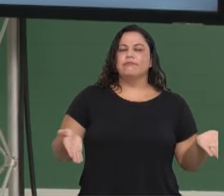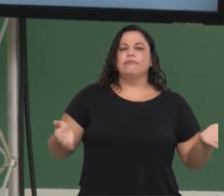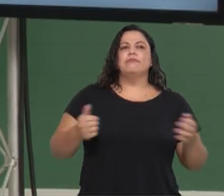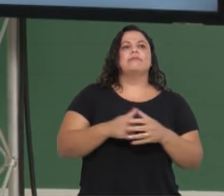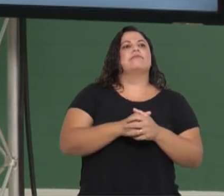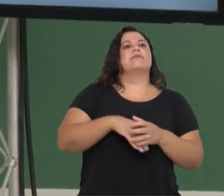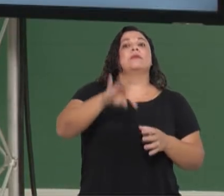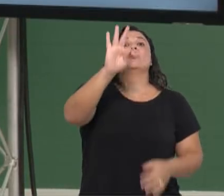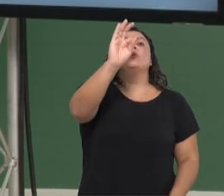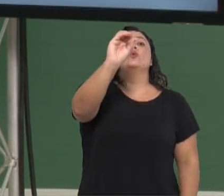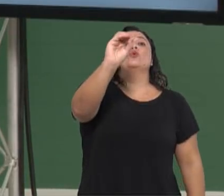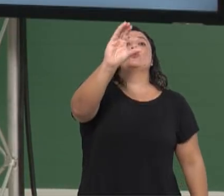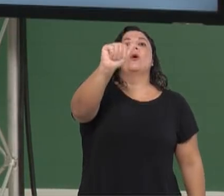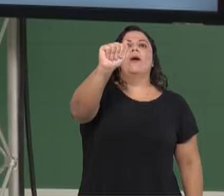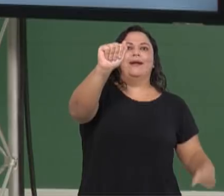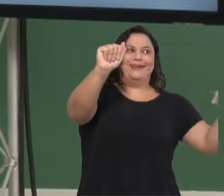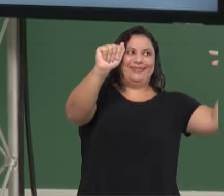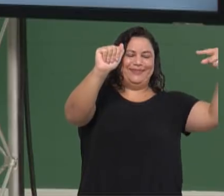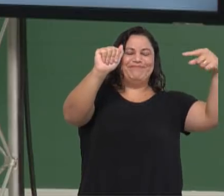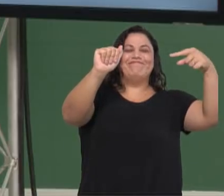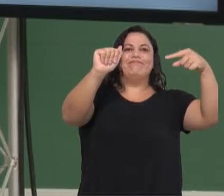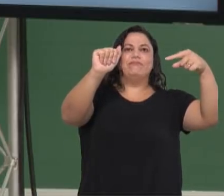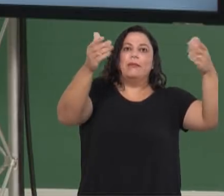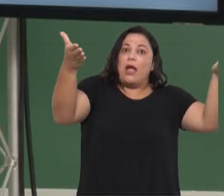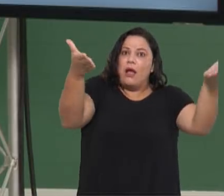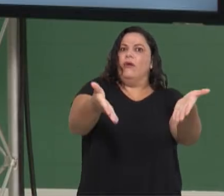Toca, agora.